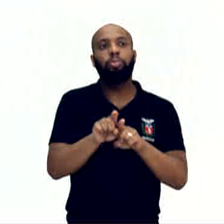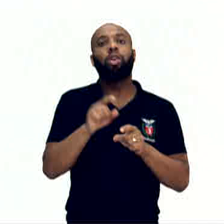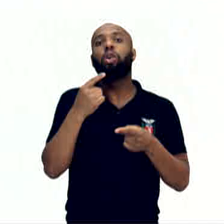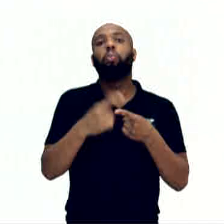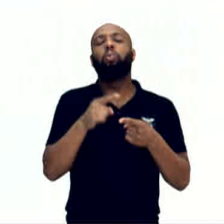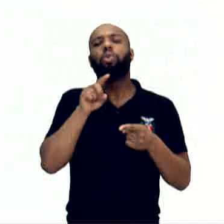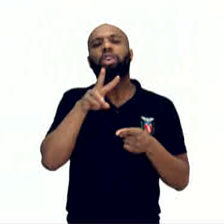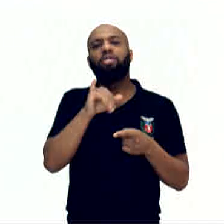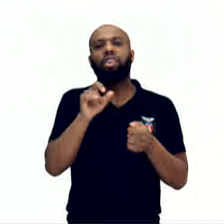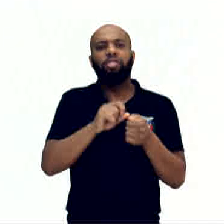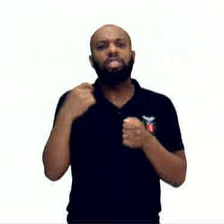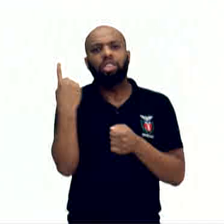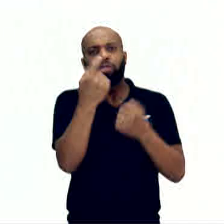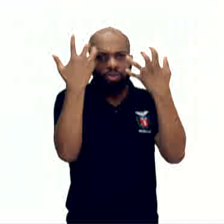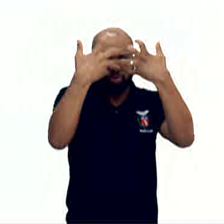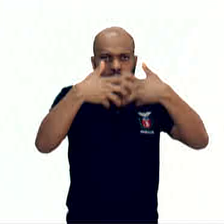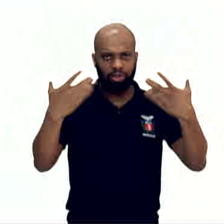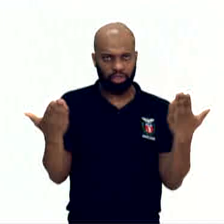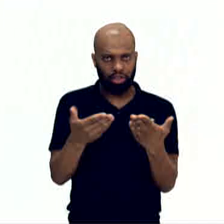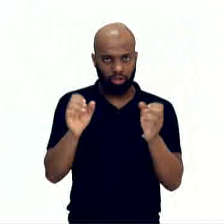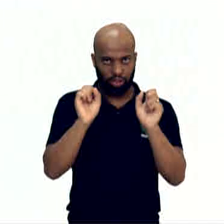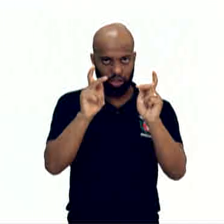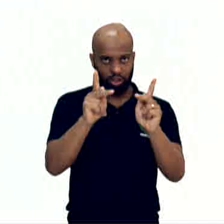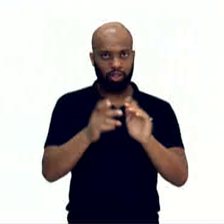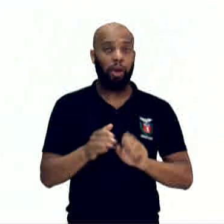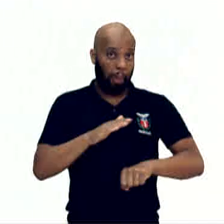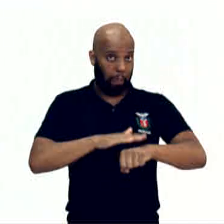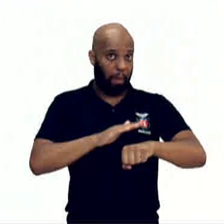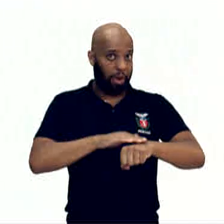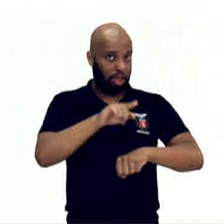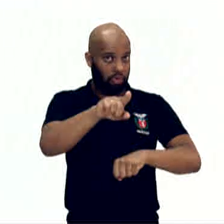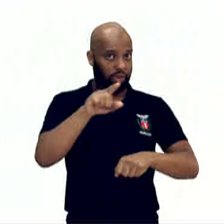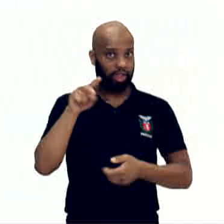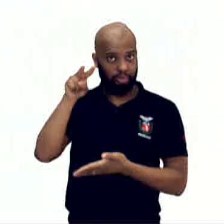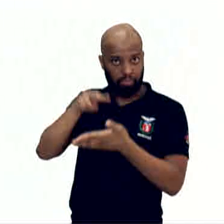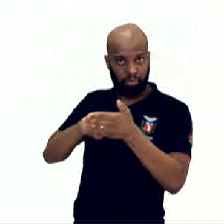fio condutor da nossa reflexão. Tudo bem? Então, uns minutinhos.